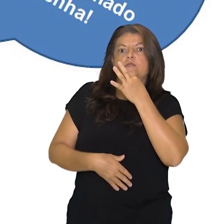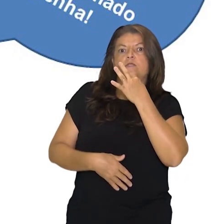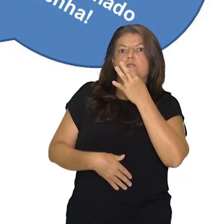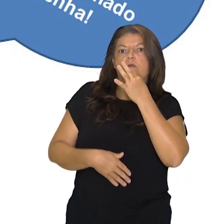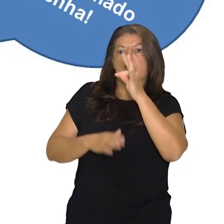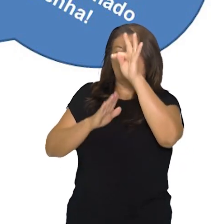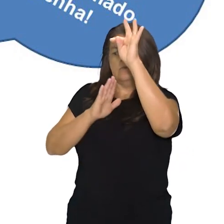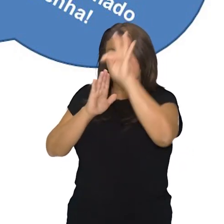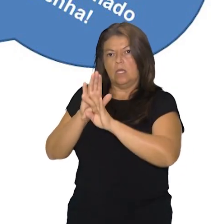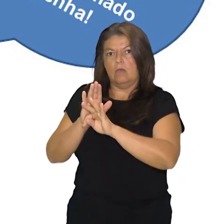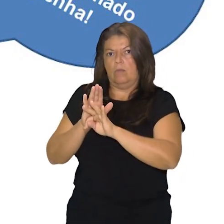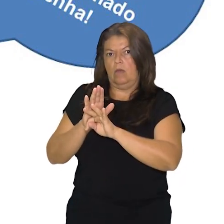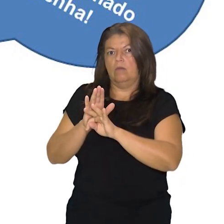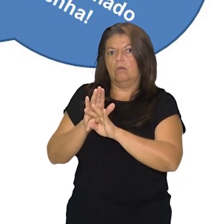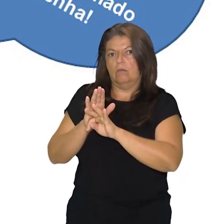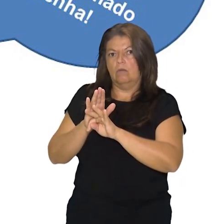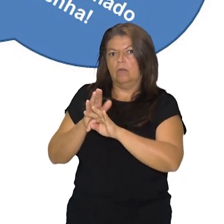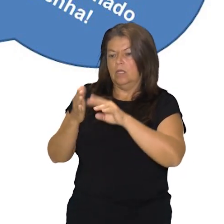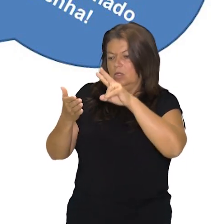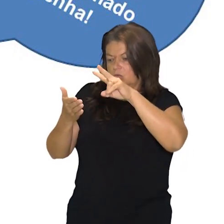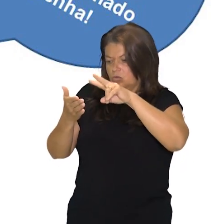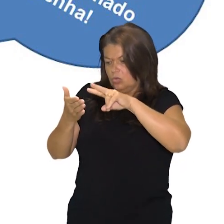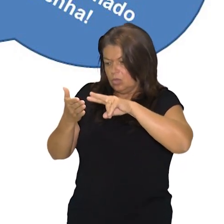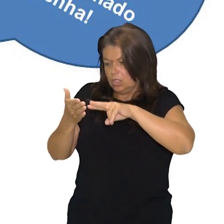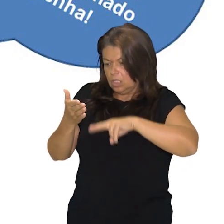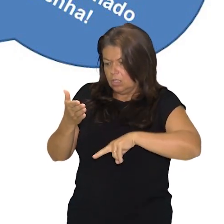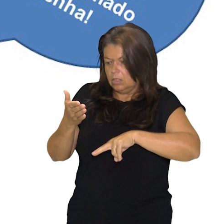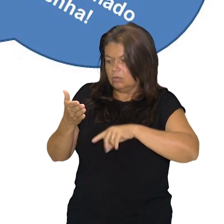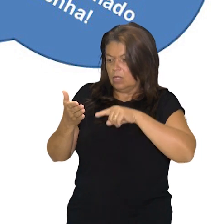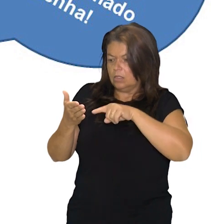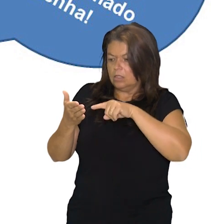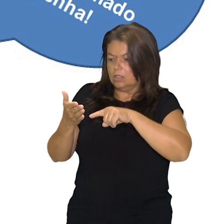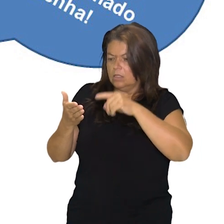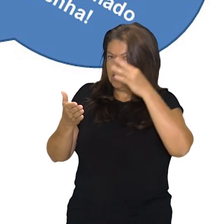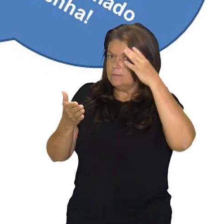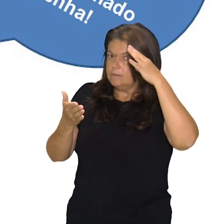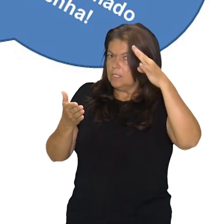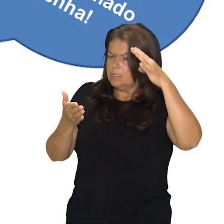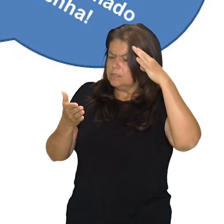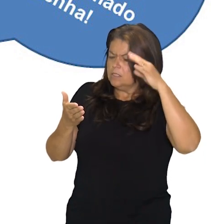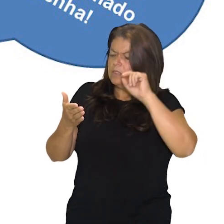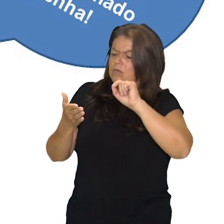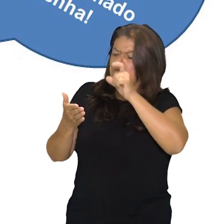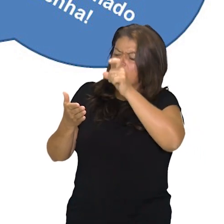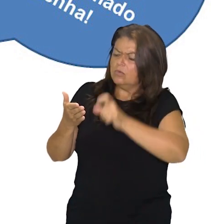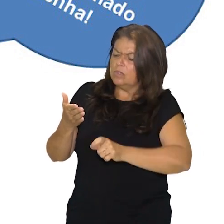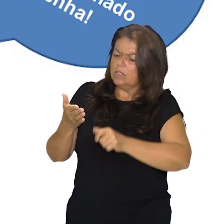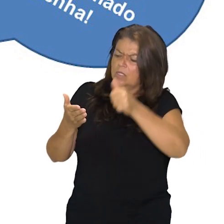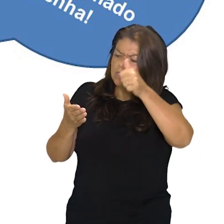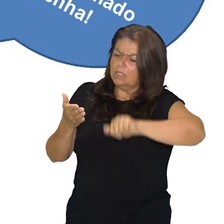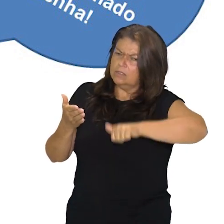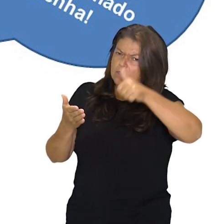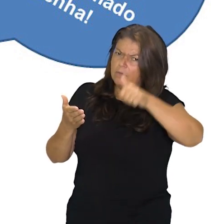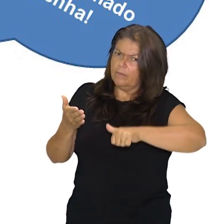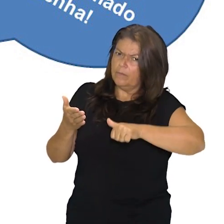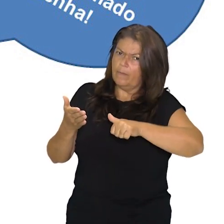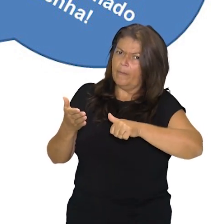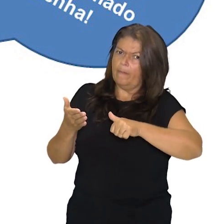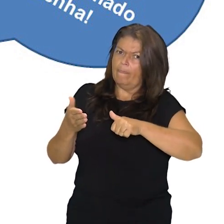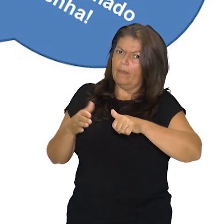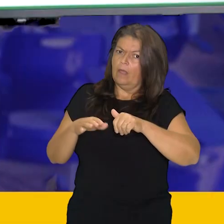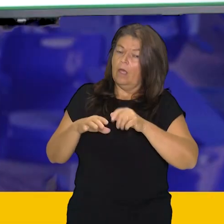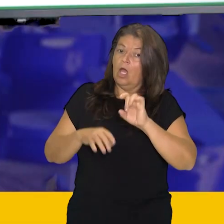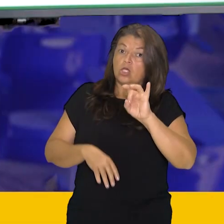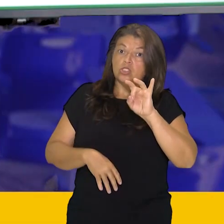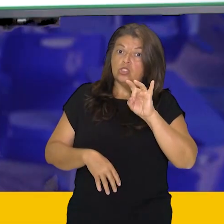tema, o assunto que eu estou vendo ali naquele texto, para poder analisar melhor, certo? No caso de vocês